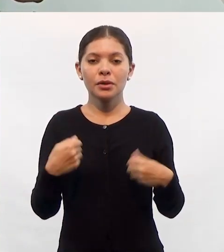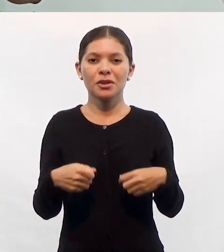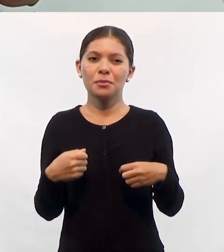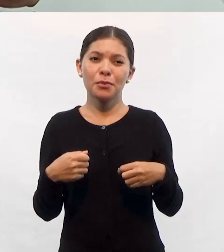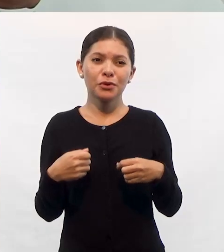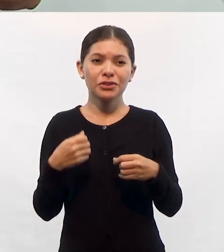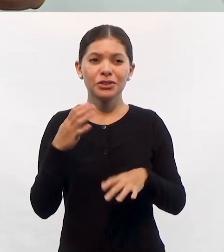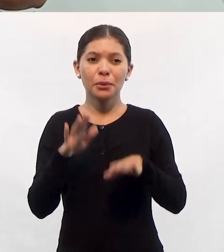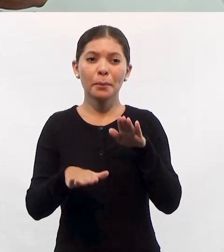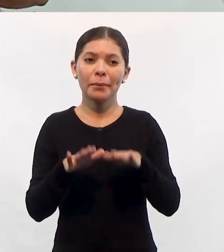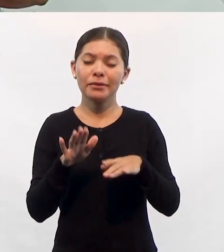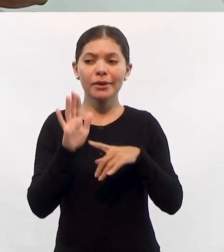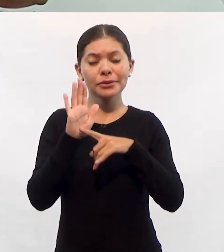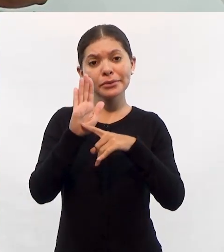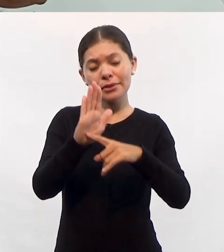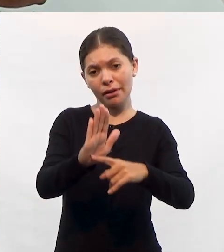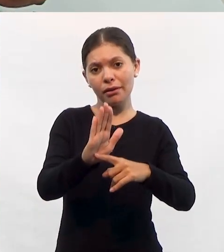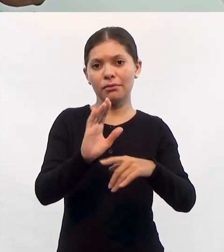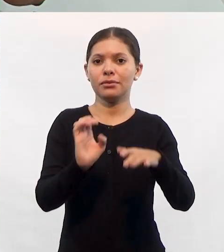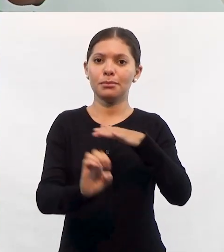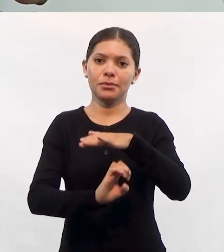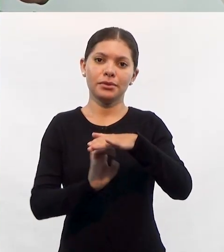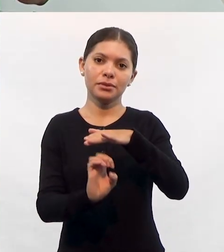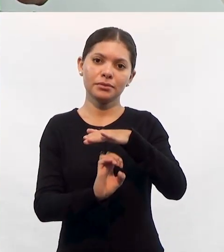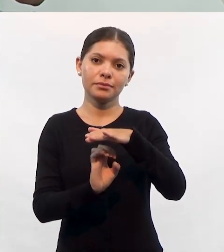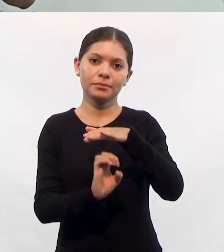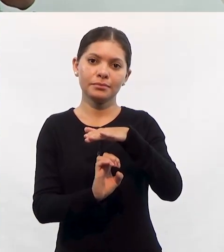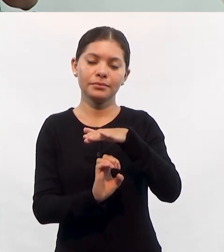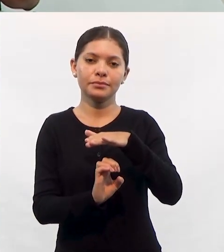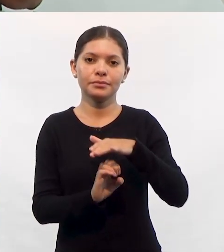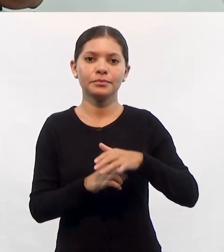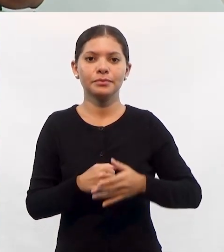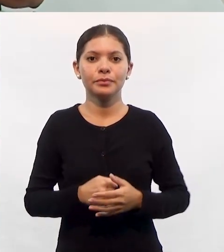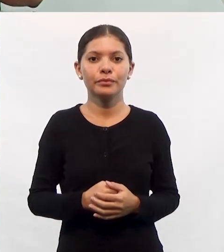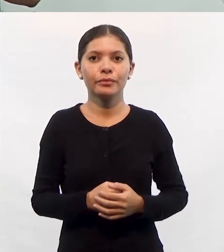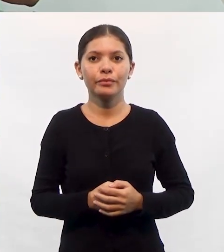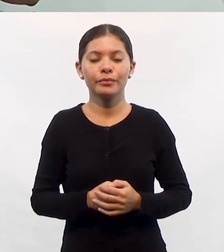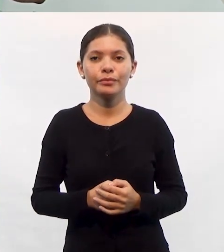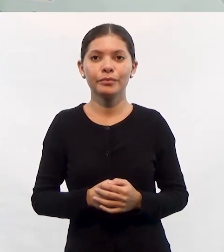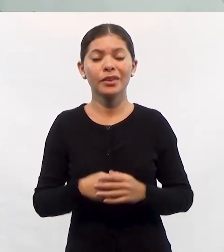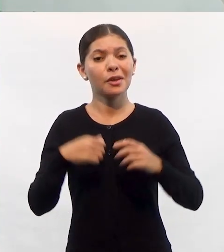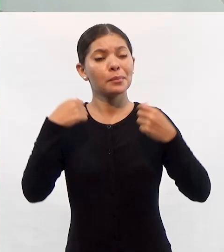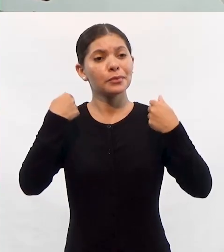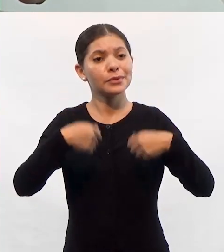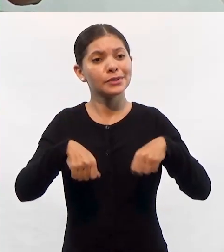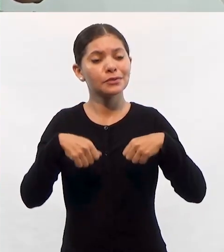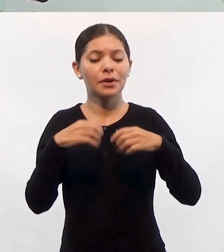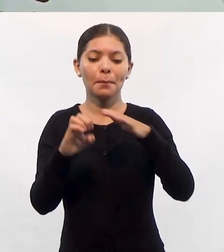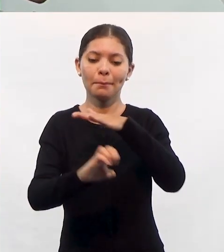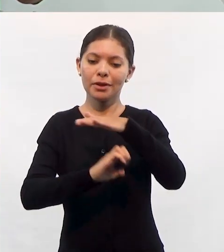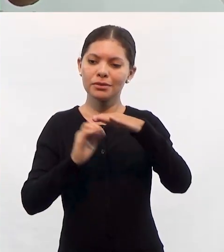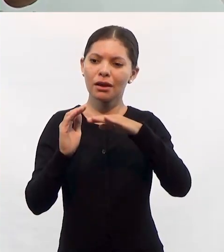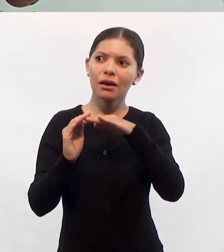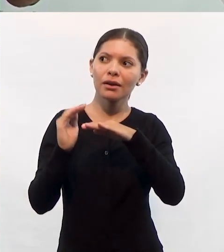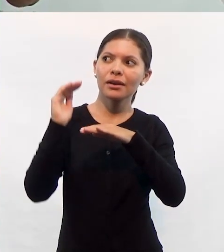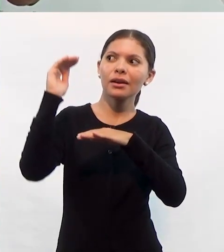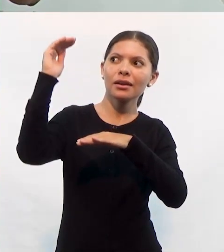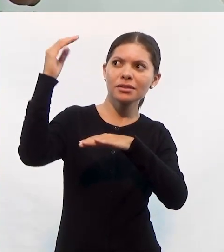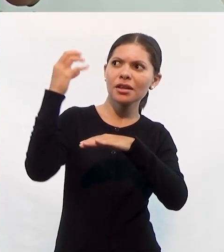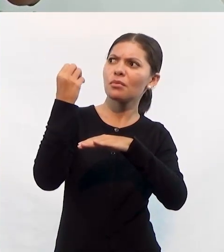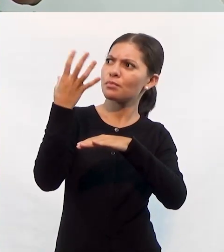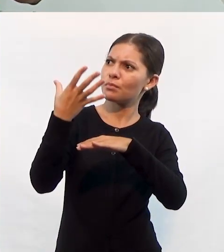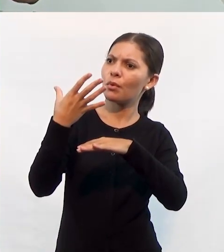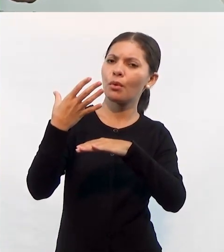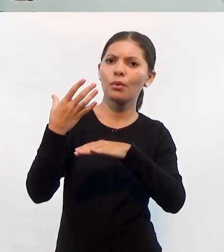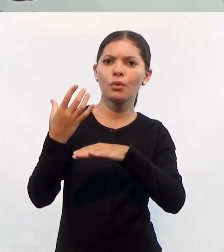de alguma forma favorecer a empresa é trazer alguma possibilidade da empresa crescer de aumentar os lucros